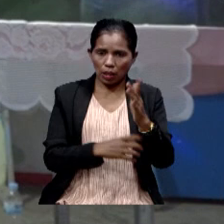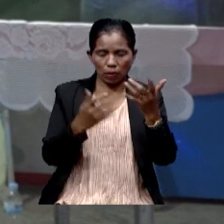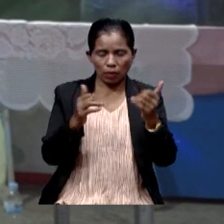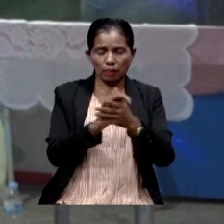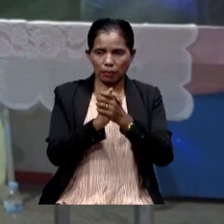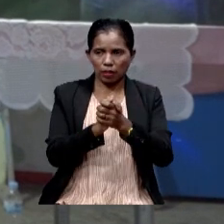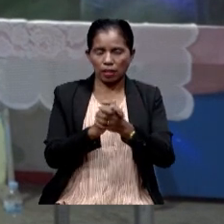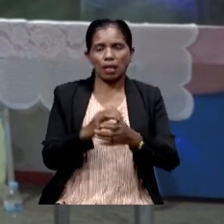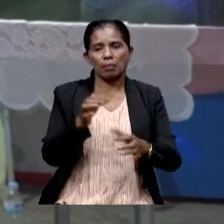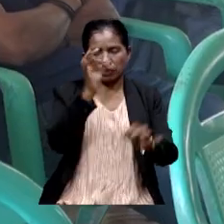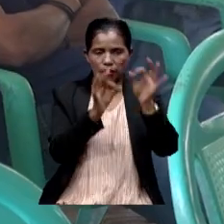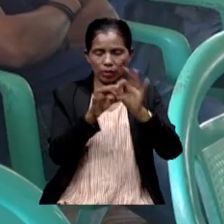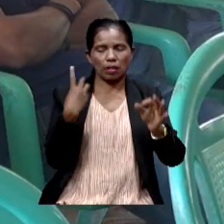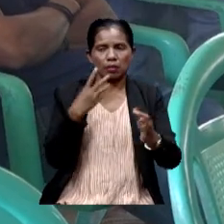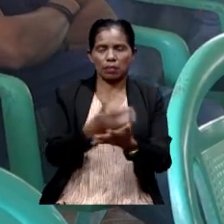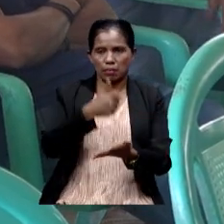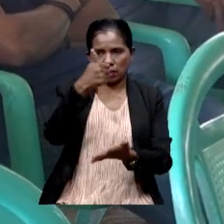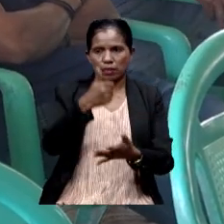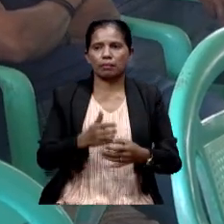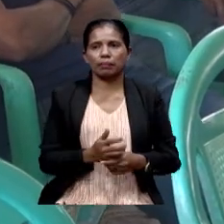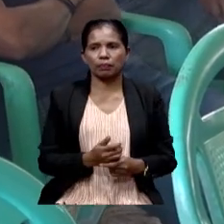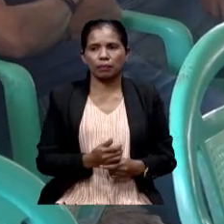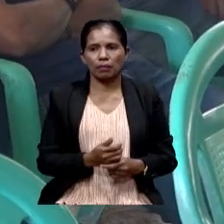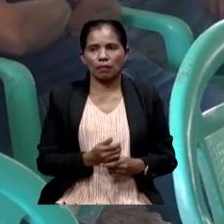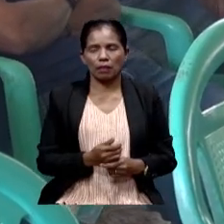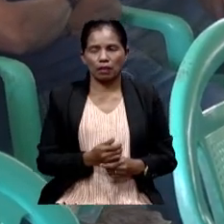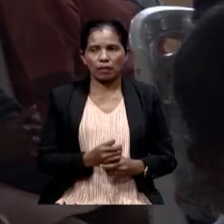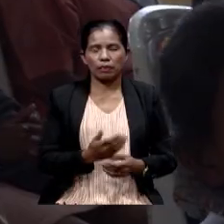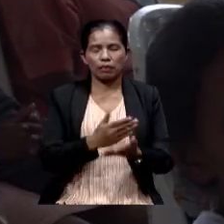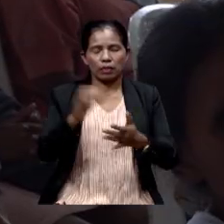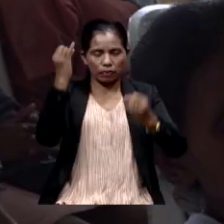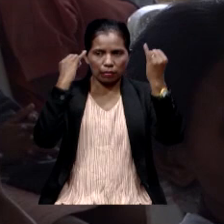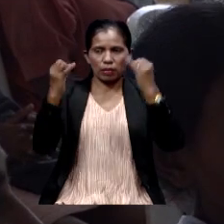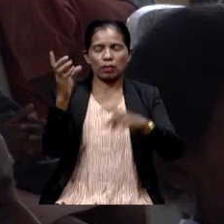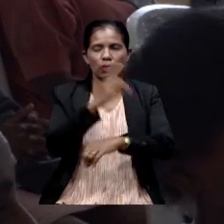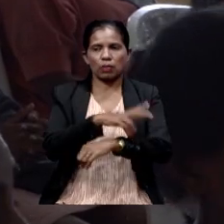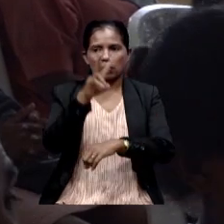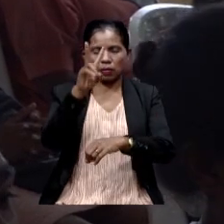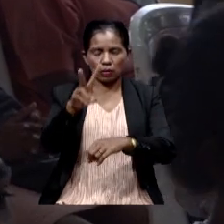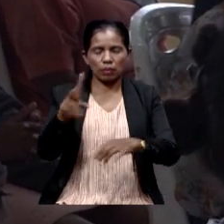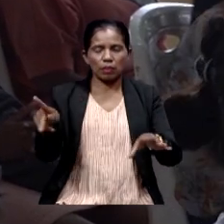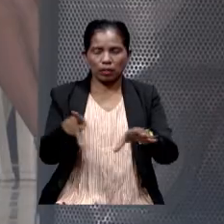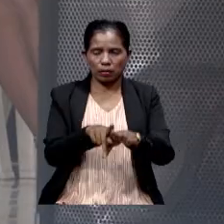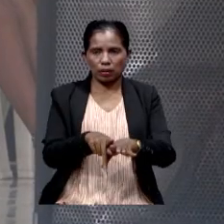kata ami simanan i remisi. Durante konsolidasi lorong ruane, hetan partisipasi si